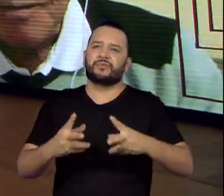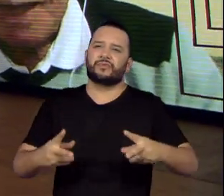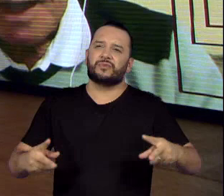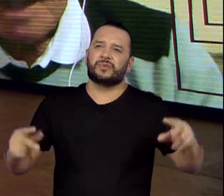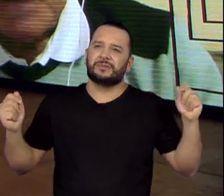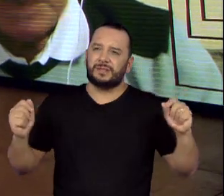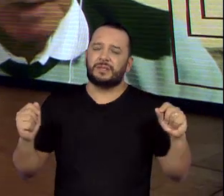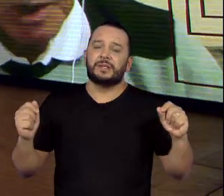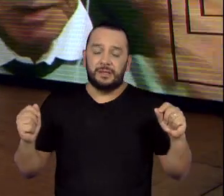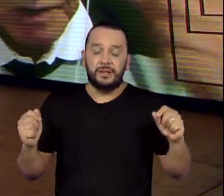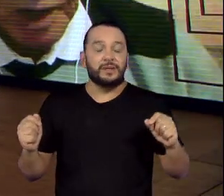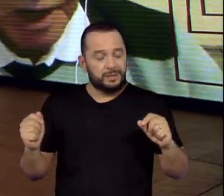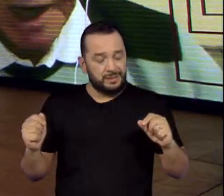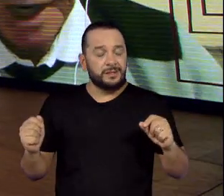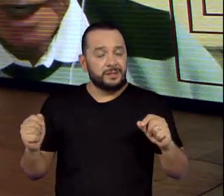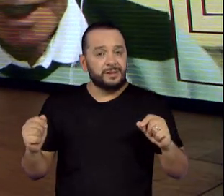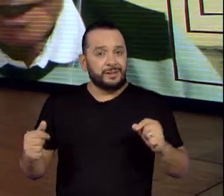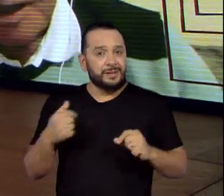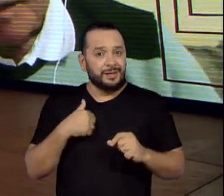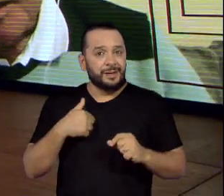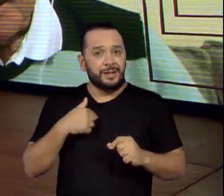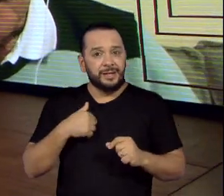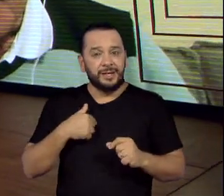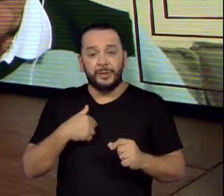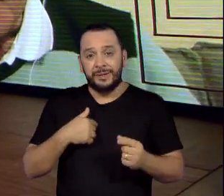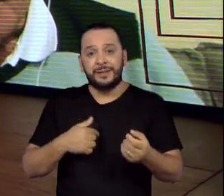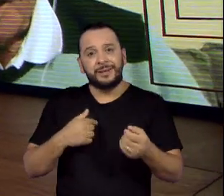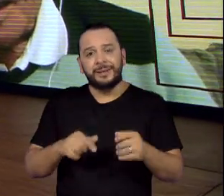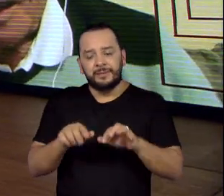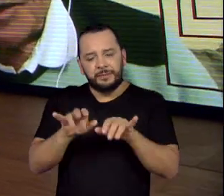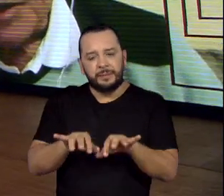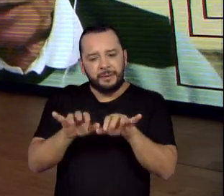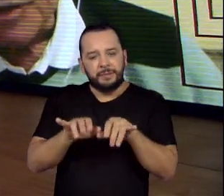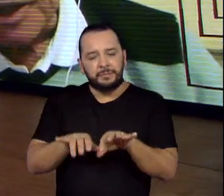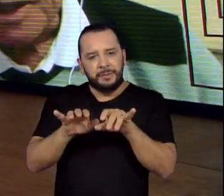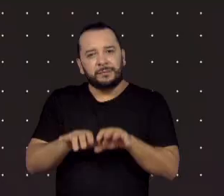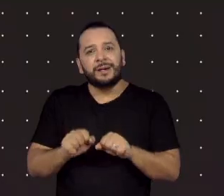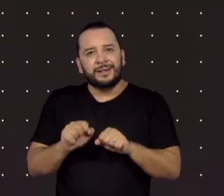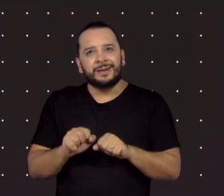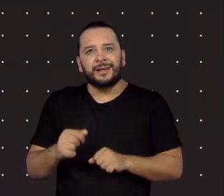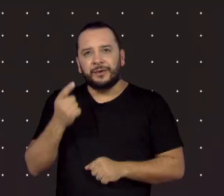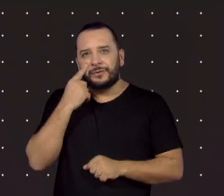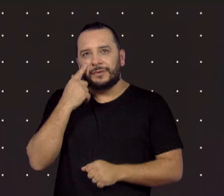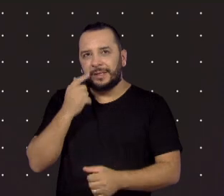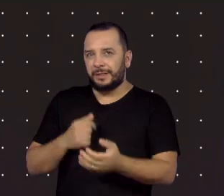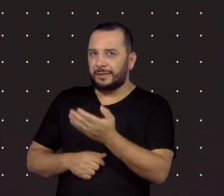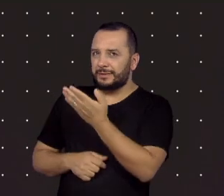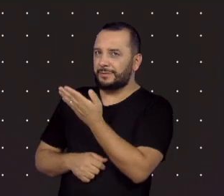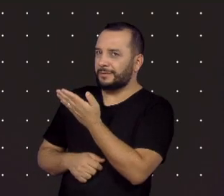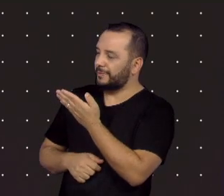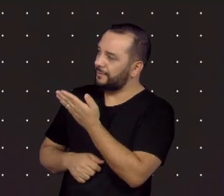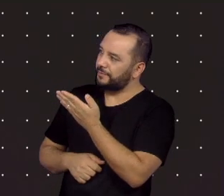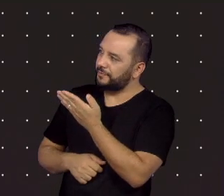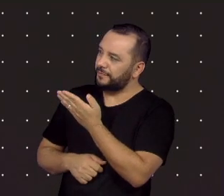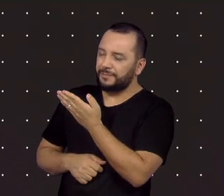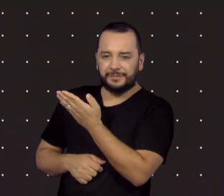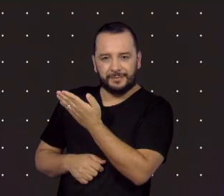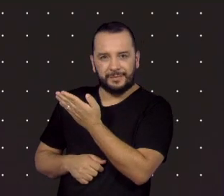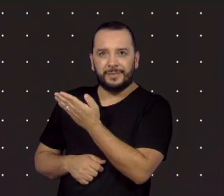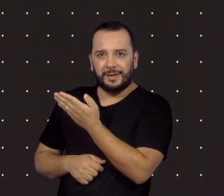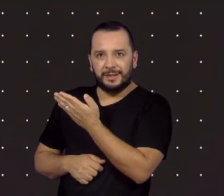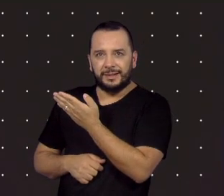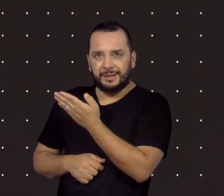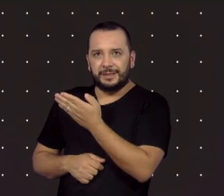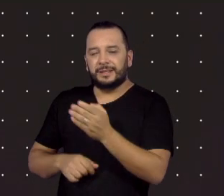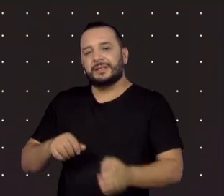terra foi quando eu reli Os Sertões. E lá chega um